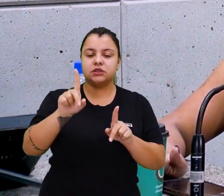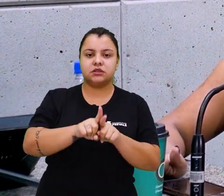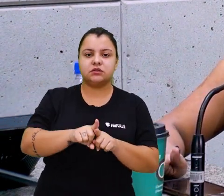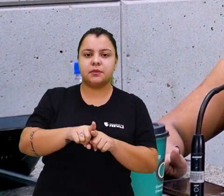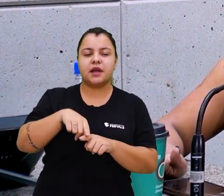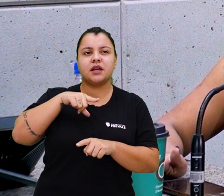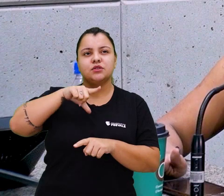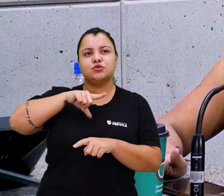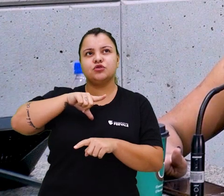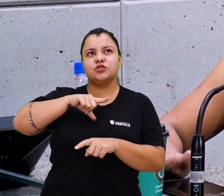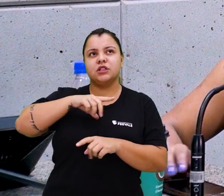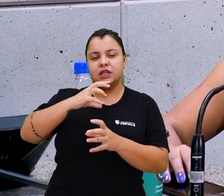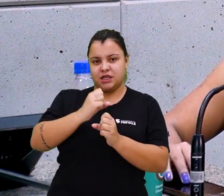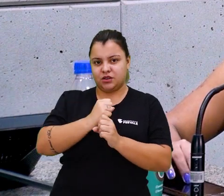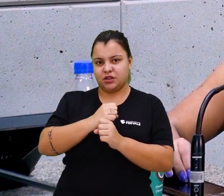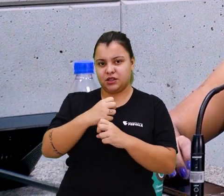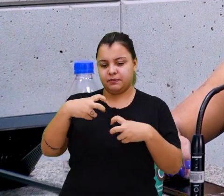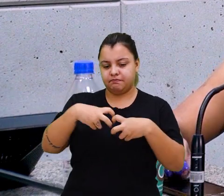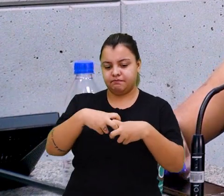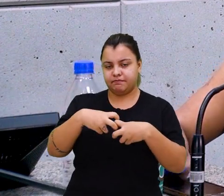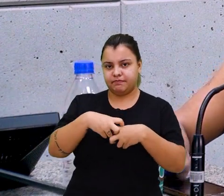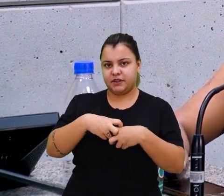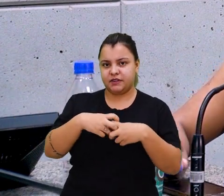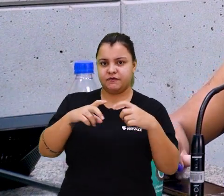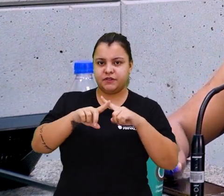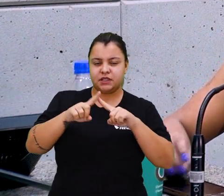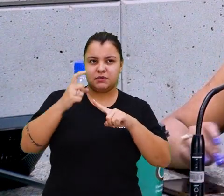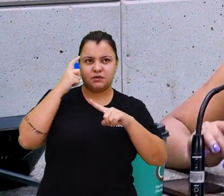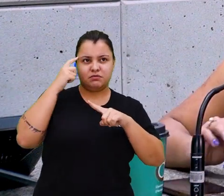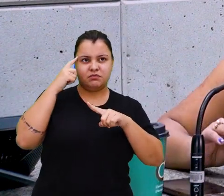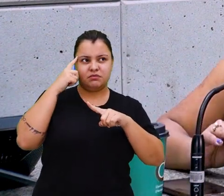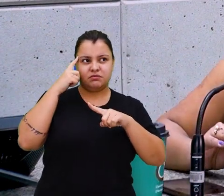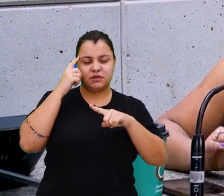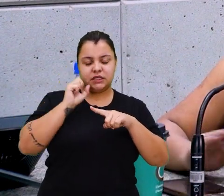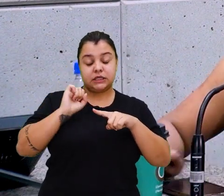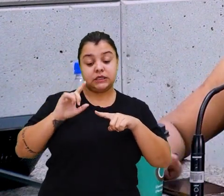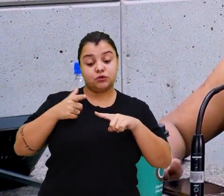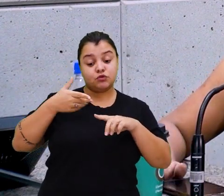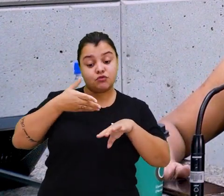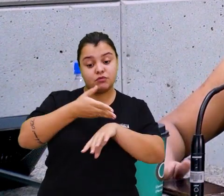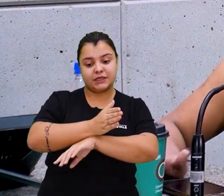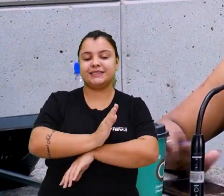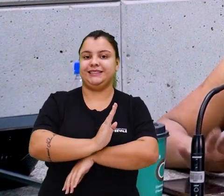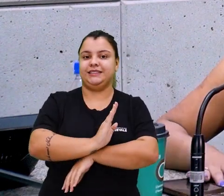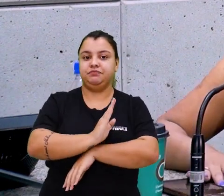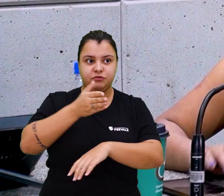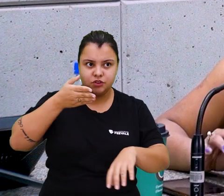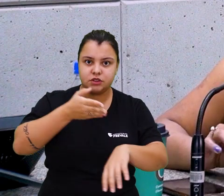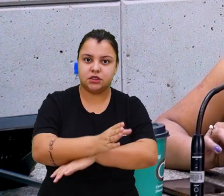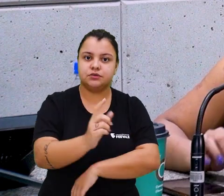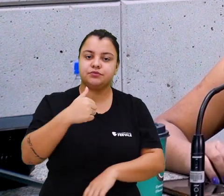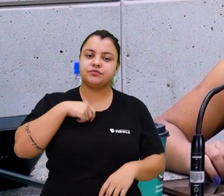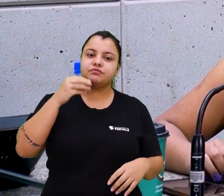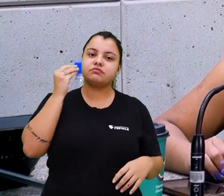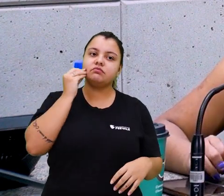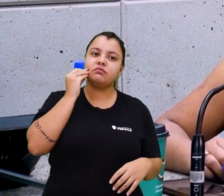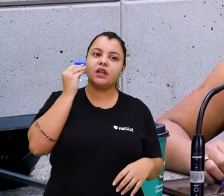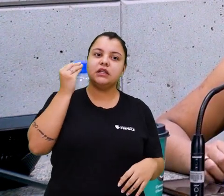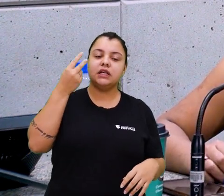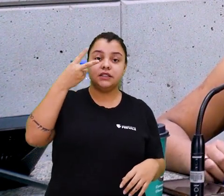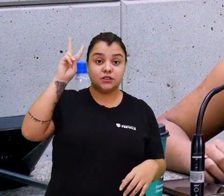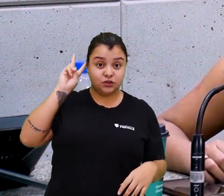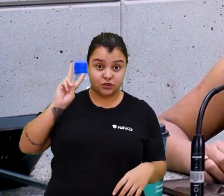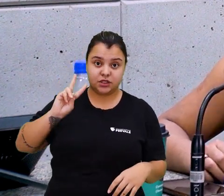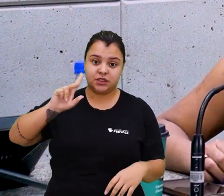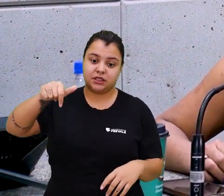tinha nota paraa física mas depois eu pensei tá se eu não conseguir passar direto eu vou tentar história porque aí